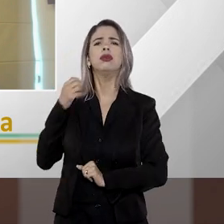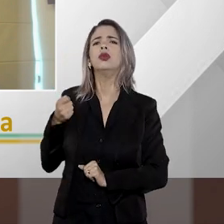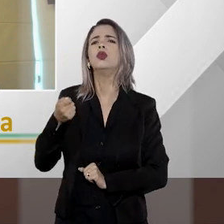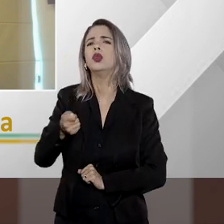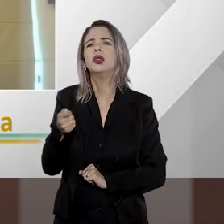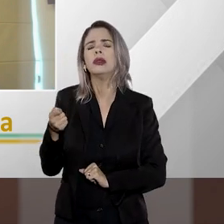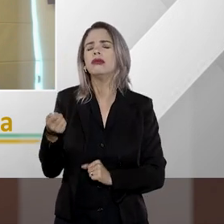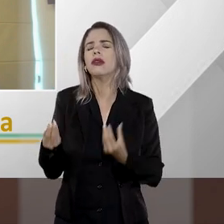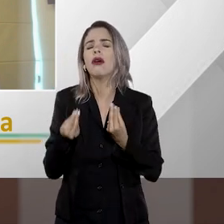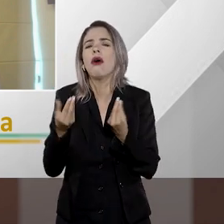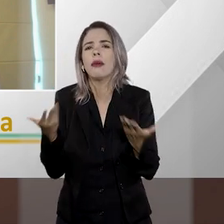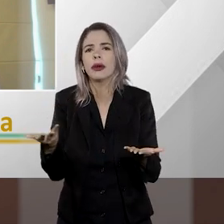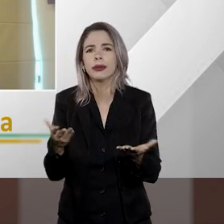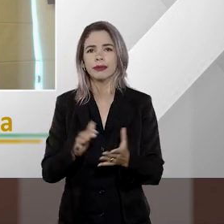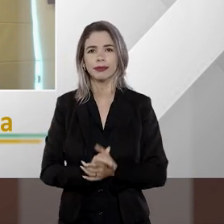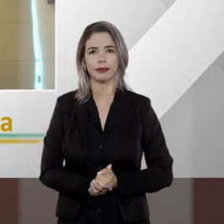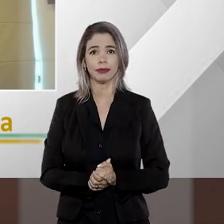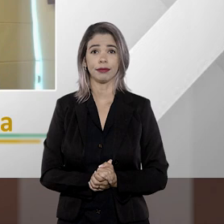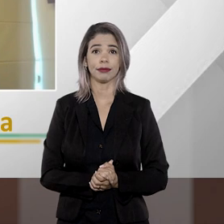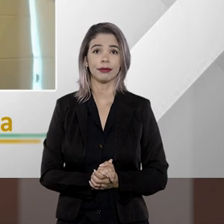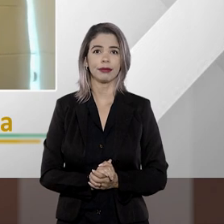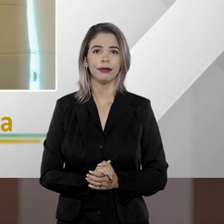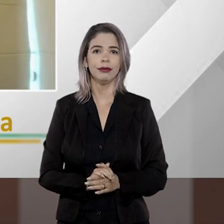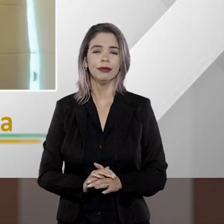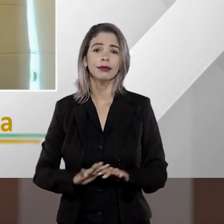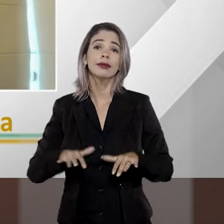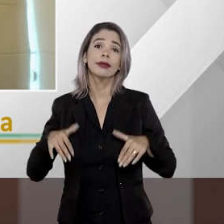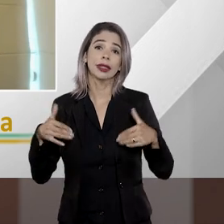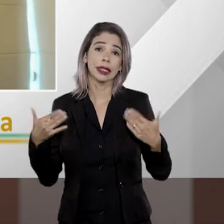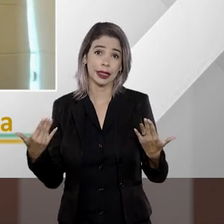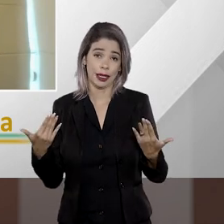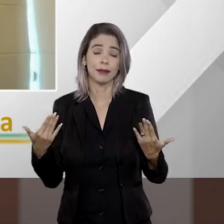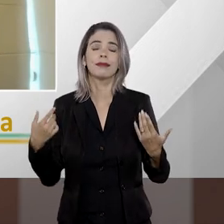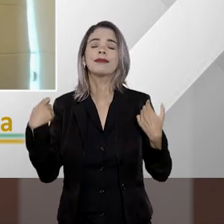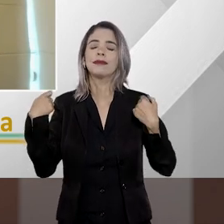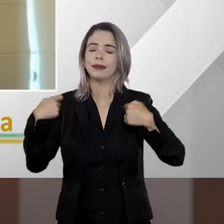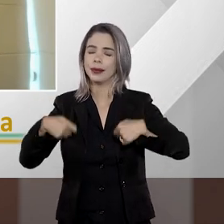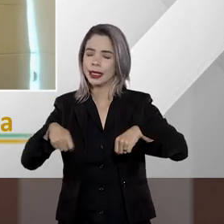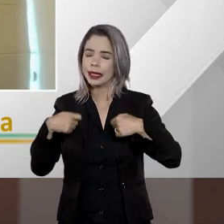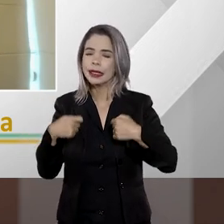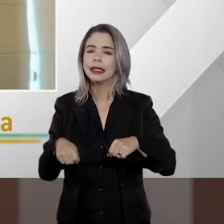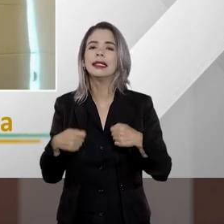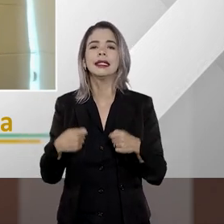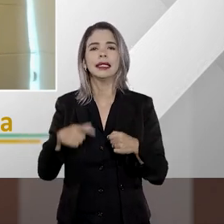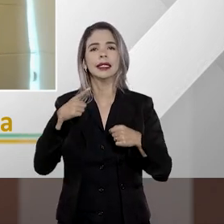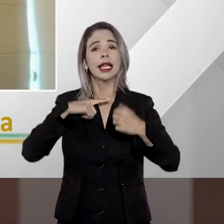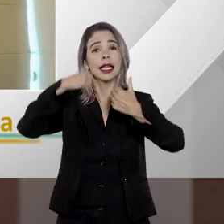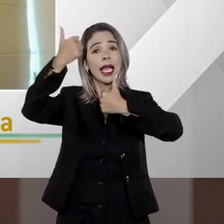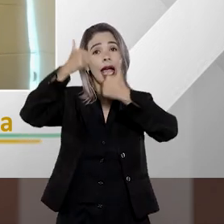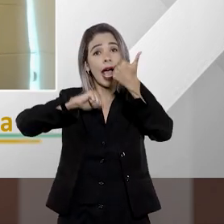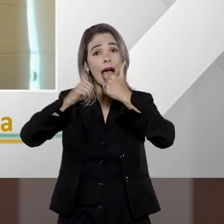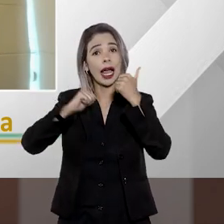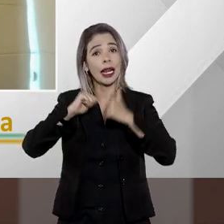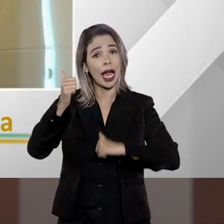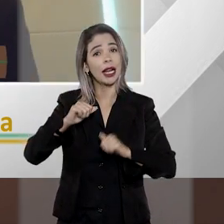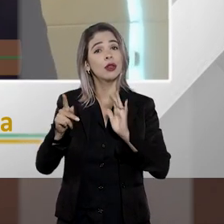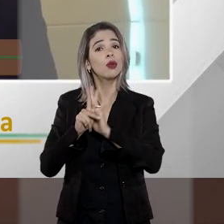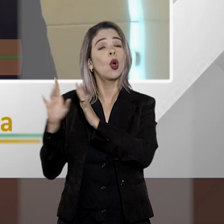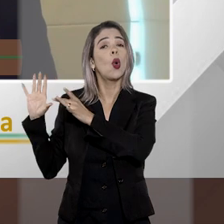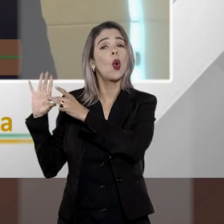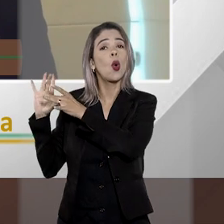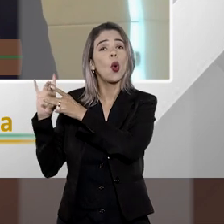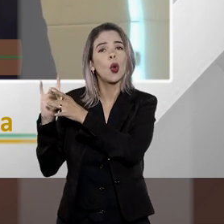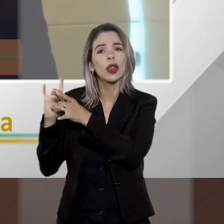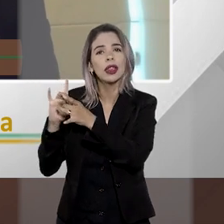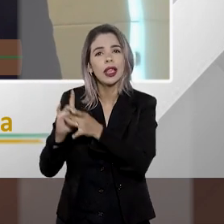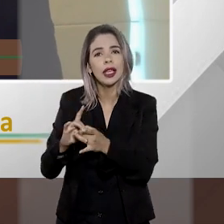da execução? Bom, em relação ao tema, Fátima, tenho que fazer uma breve análise a respeito do